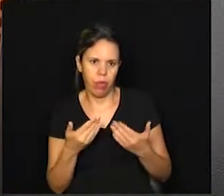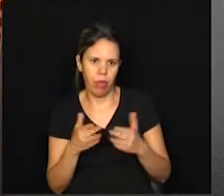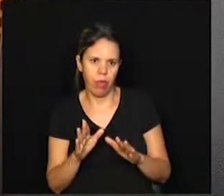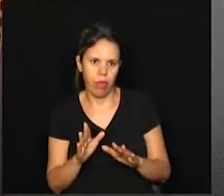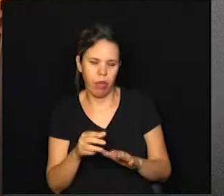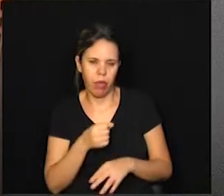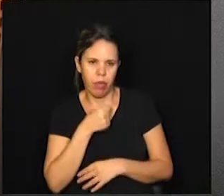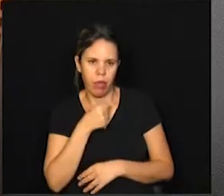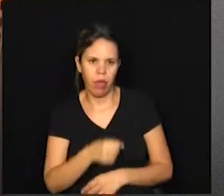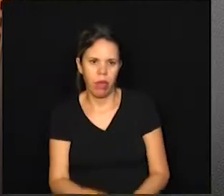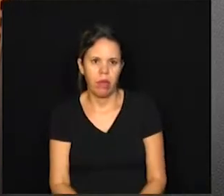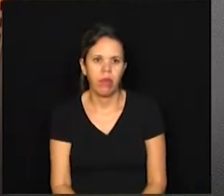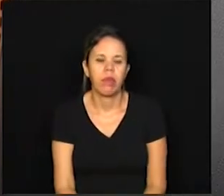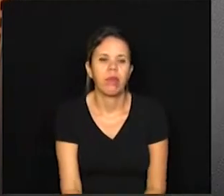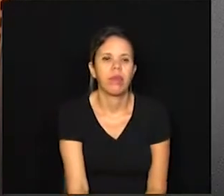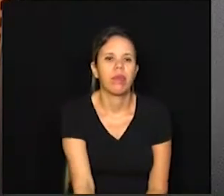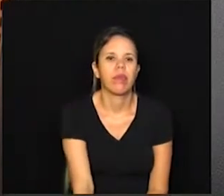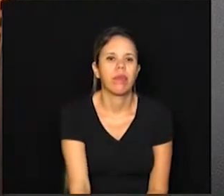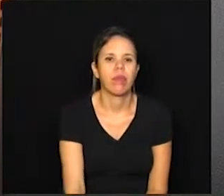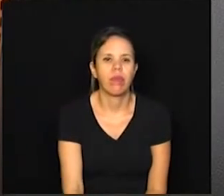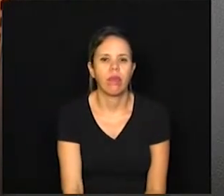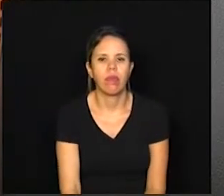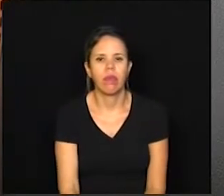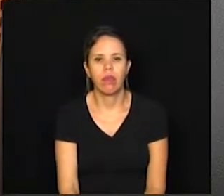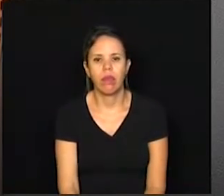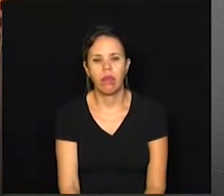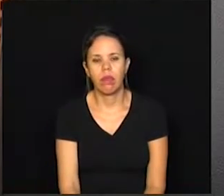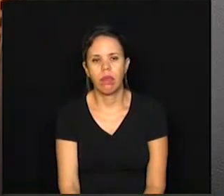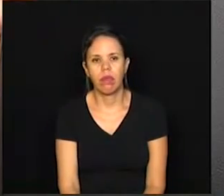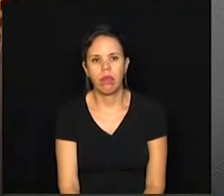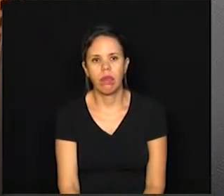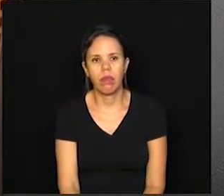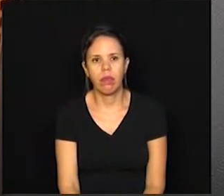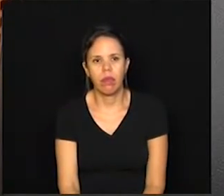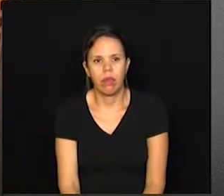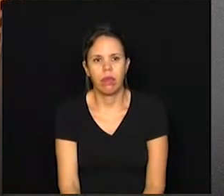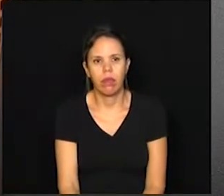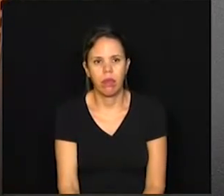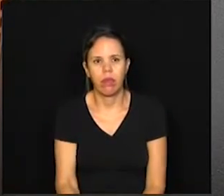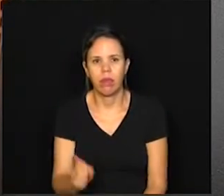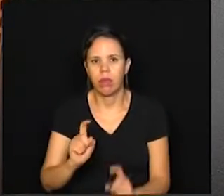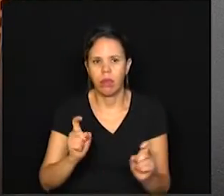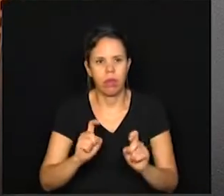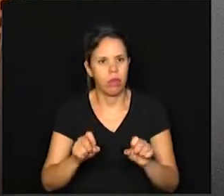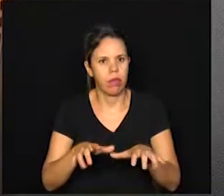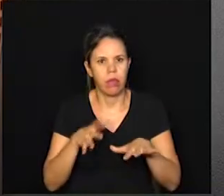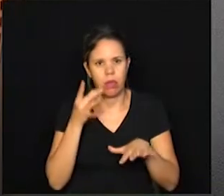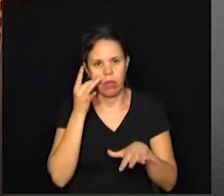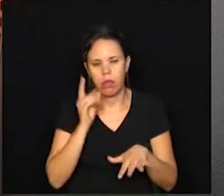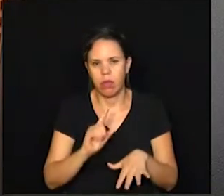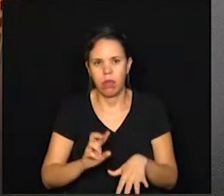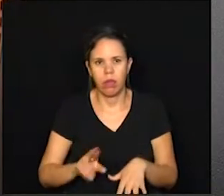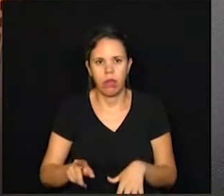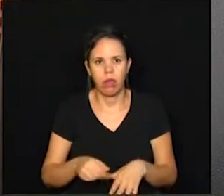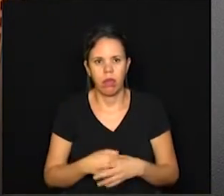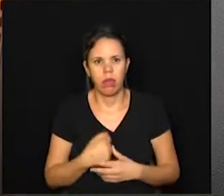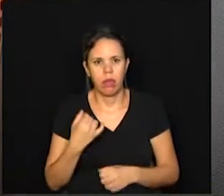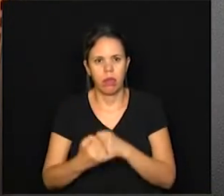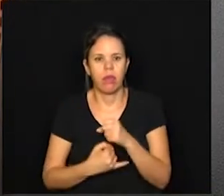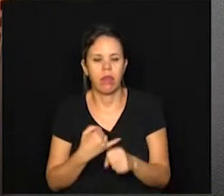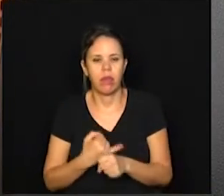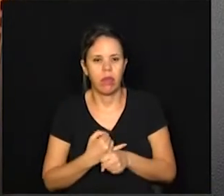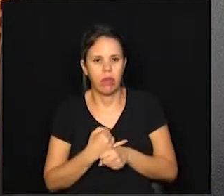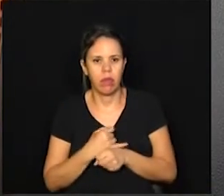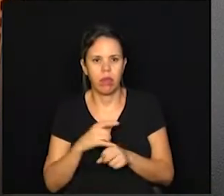o microfone. Tem alguém que quer? Porque essa não é uma audiência presencial, né? É online, porque